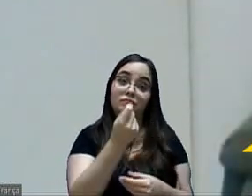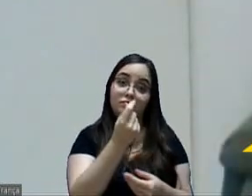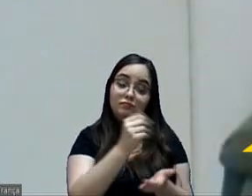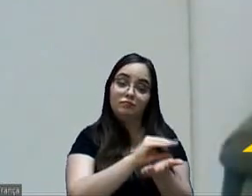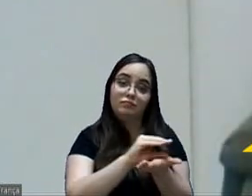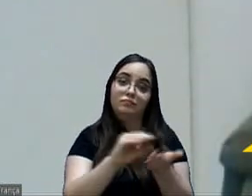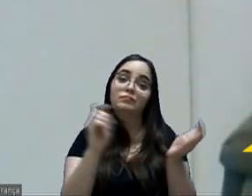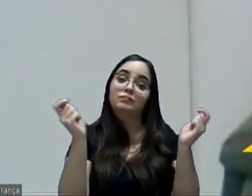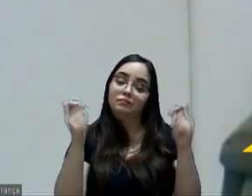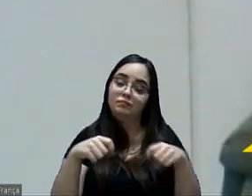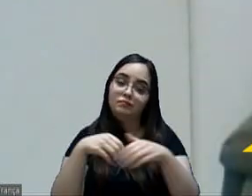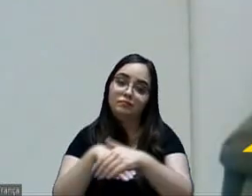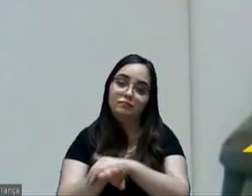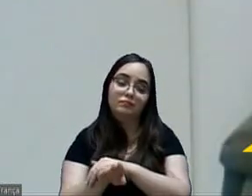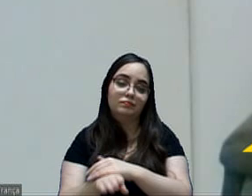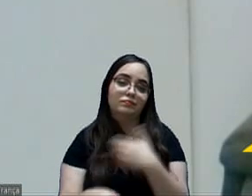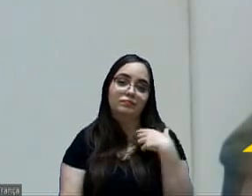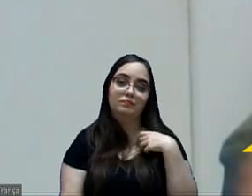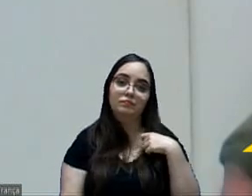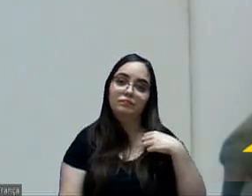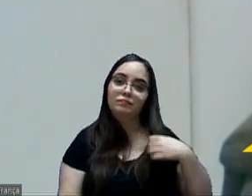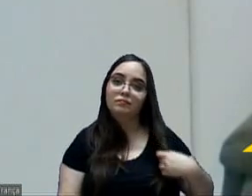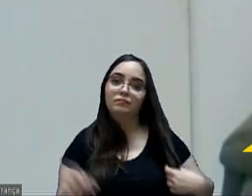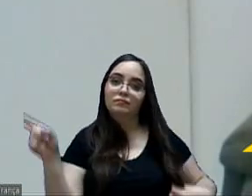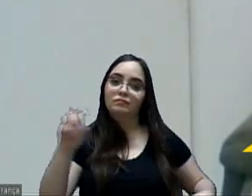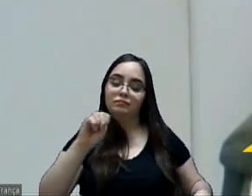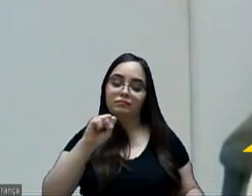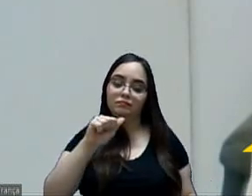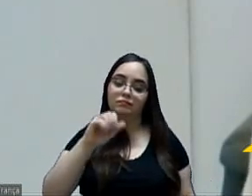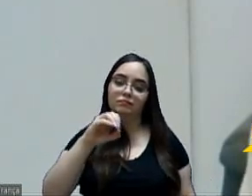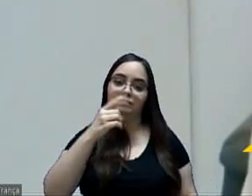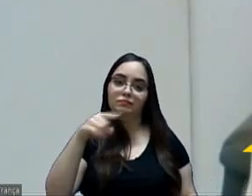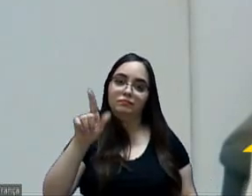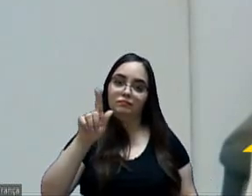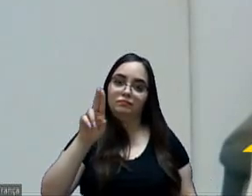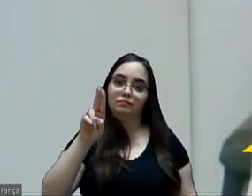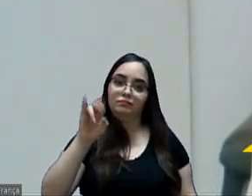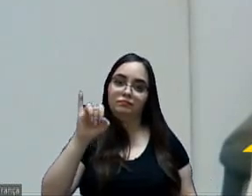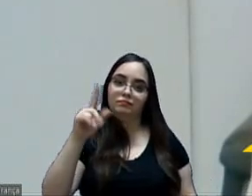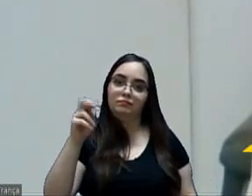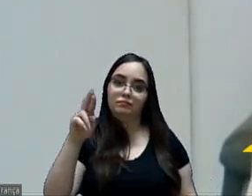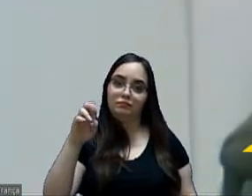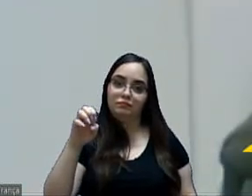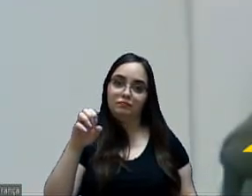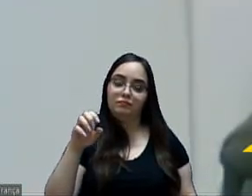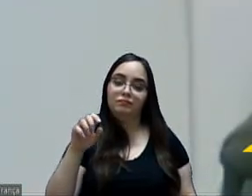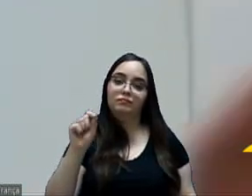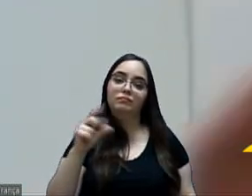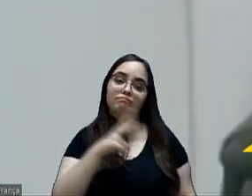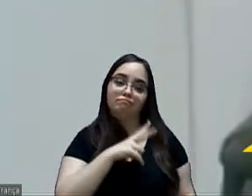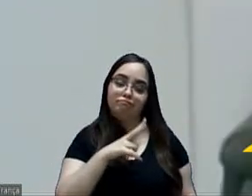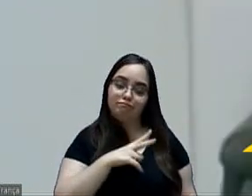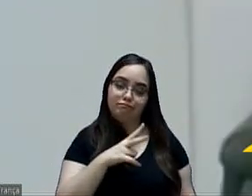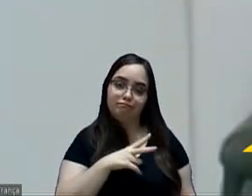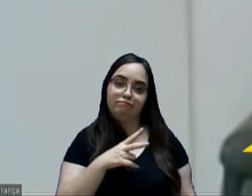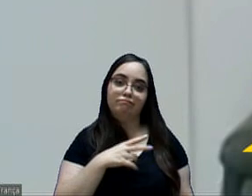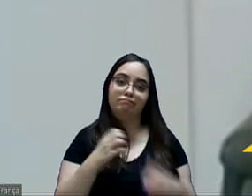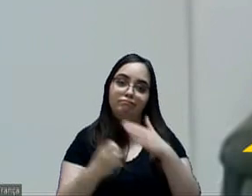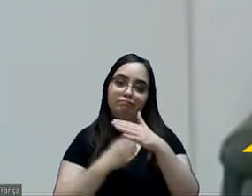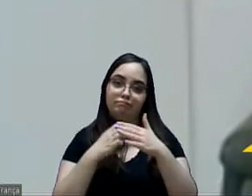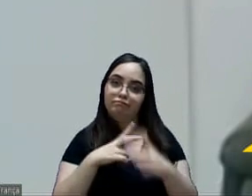direcionados. Agora não. São Guilherme foi contratado em uma empresa particular. Poderia, talvez, não sei, não